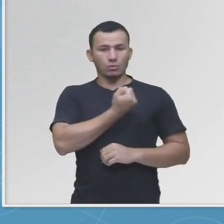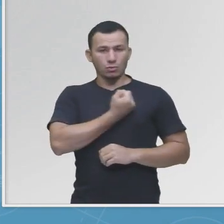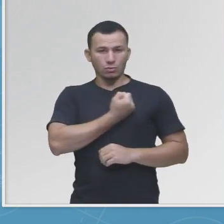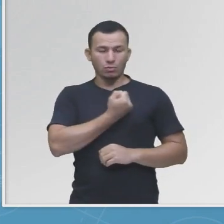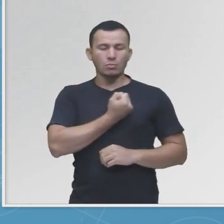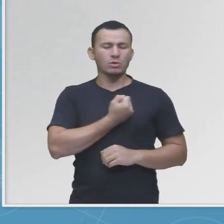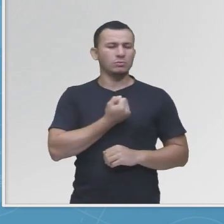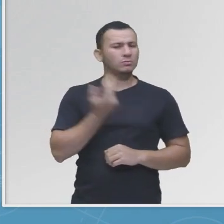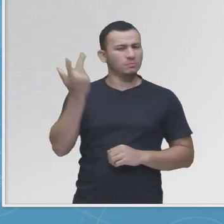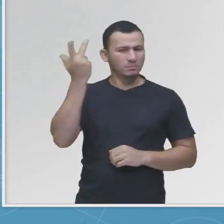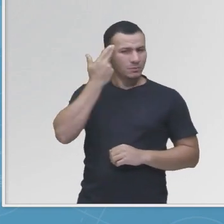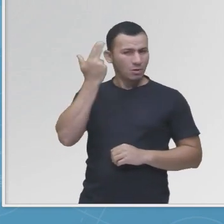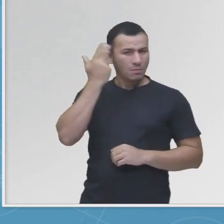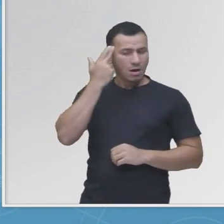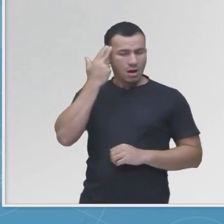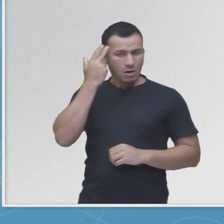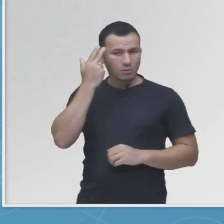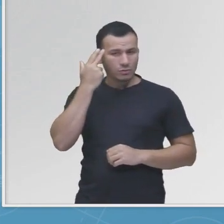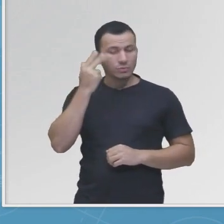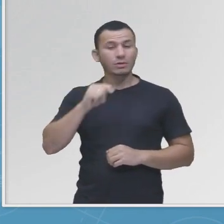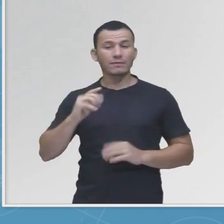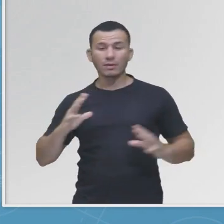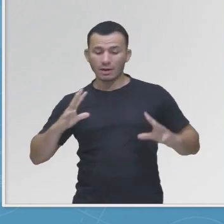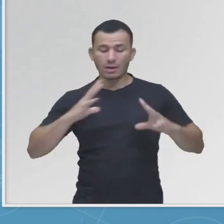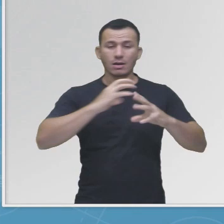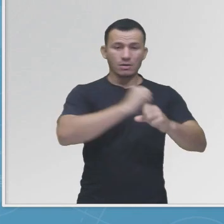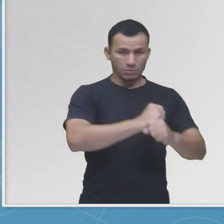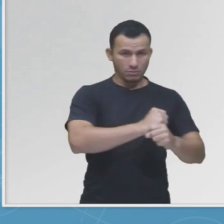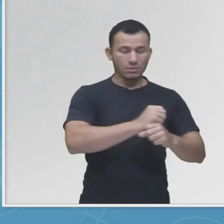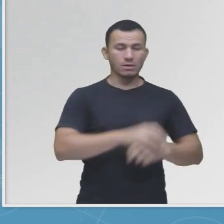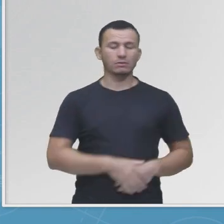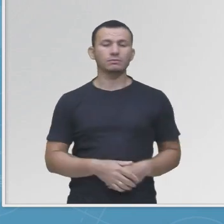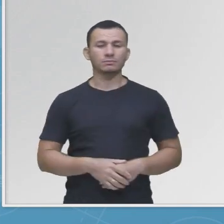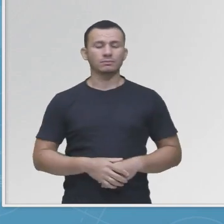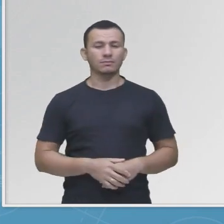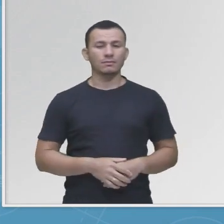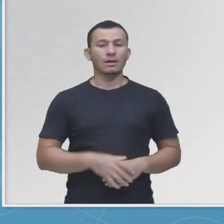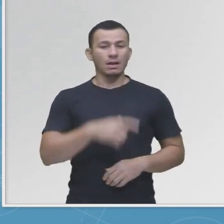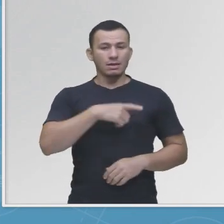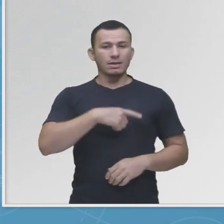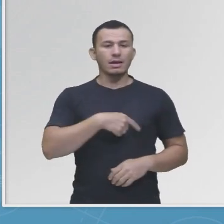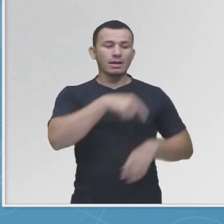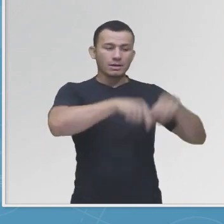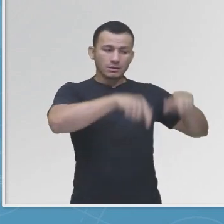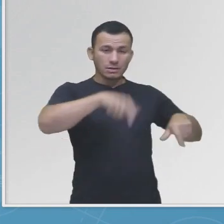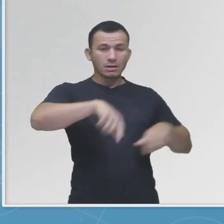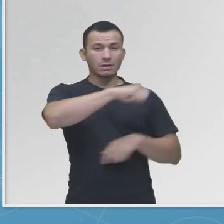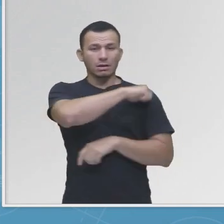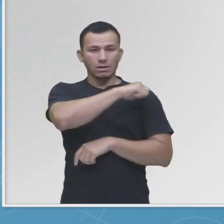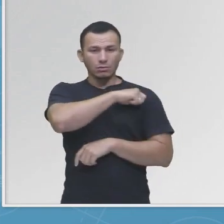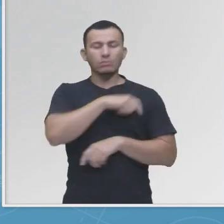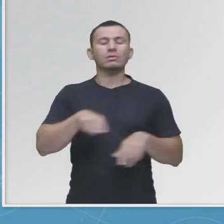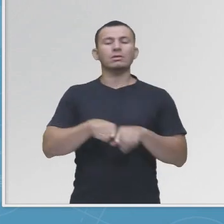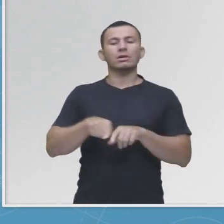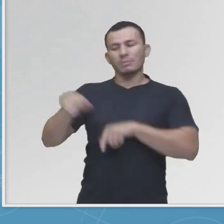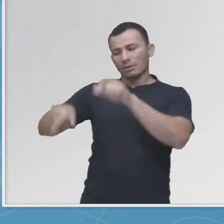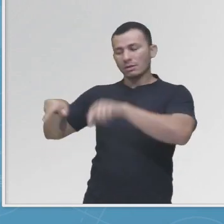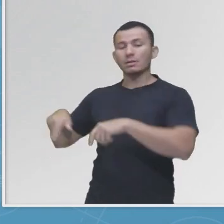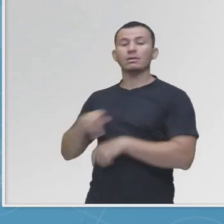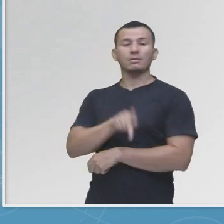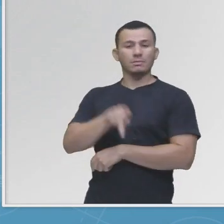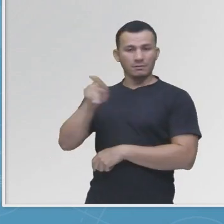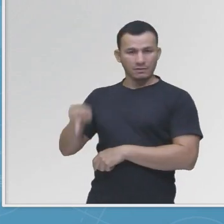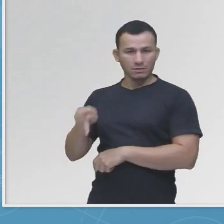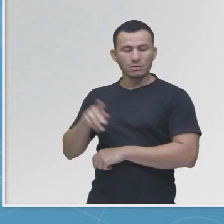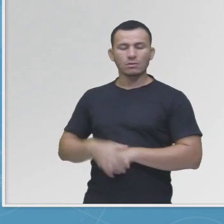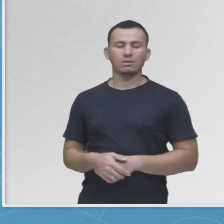comuns, né, que estavam sendo reunidos. No caso, nós temos os alunos e os professores.